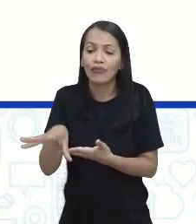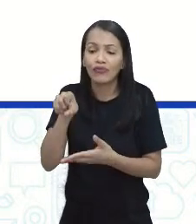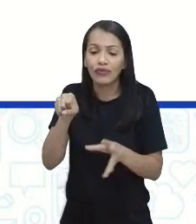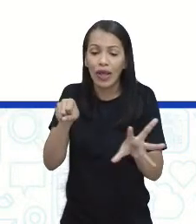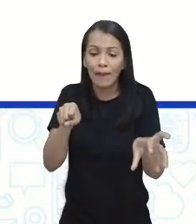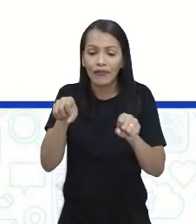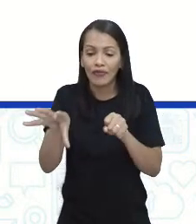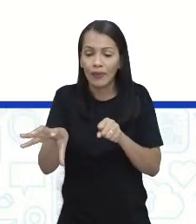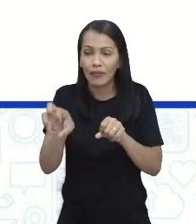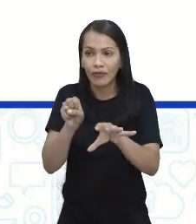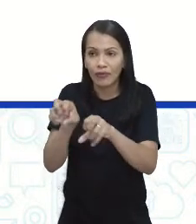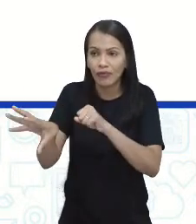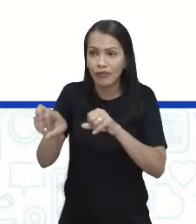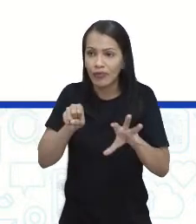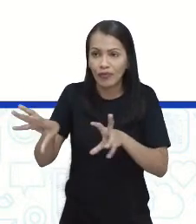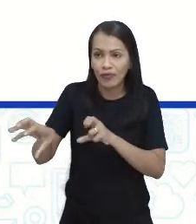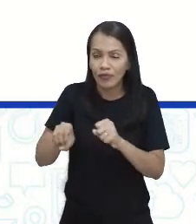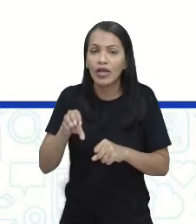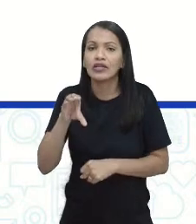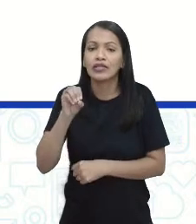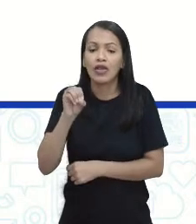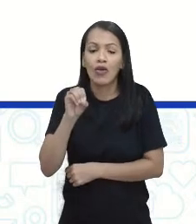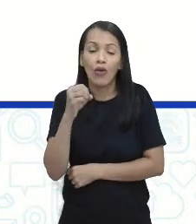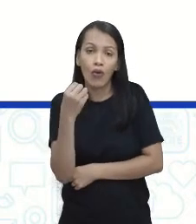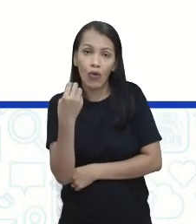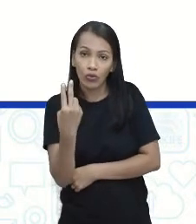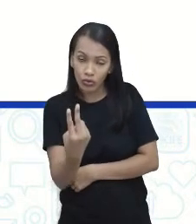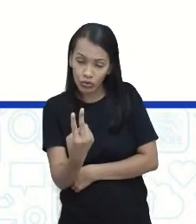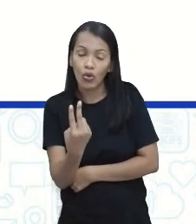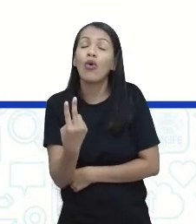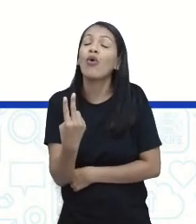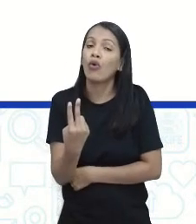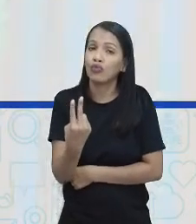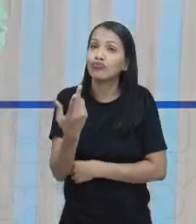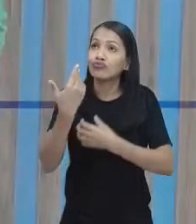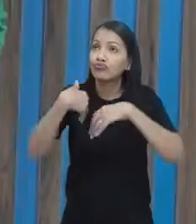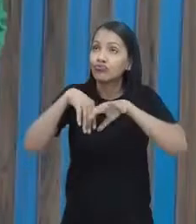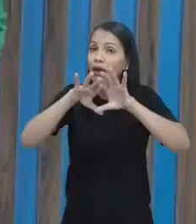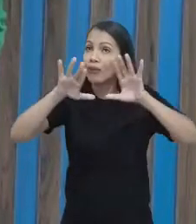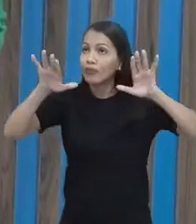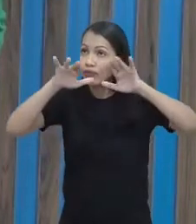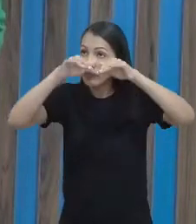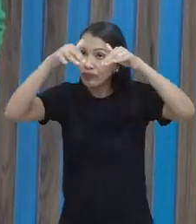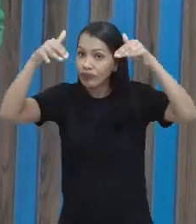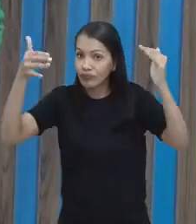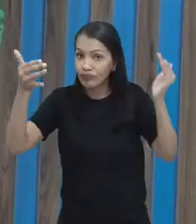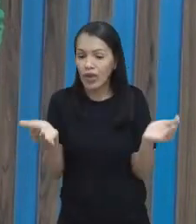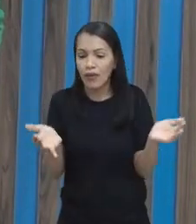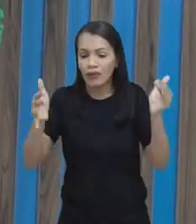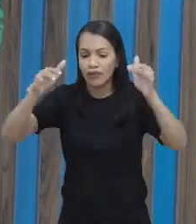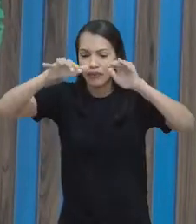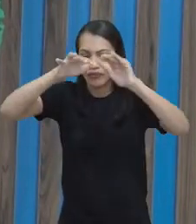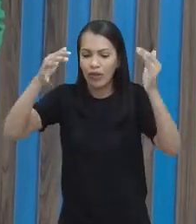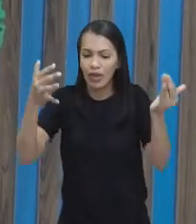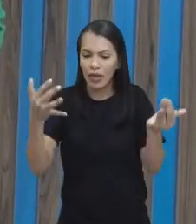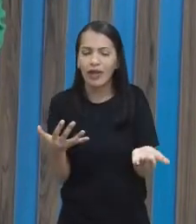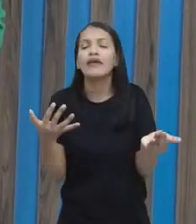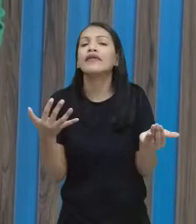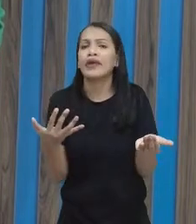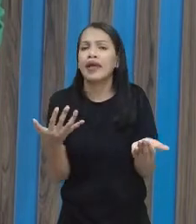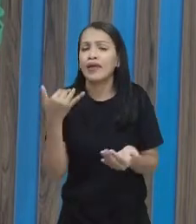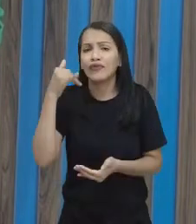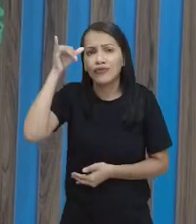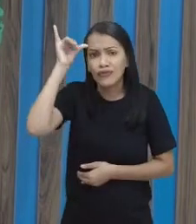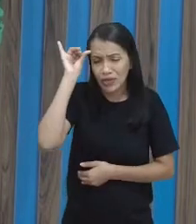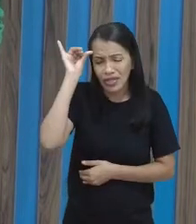tá? Tirando esse CO2 da atmosfera, tá? Para auxiliar aí a não aumentar a temperatura, né? Então,